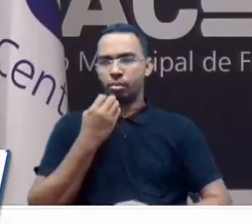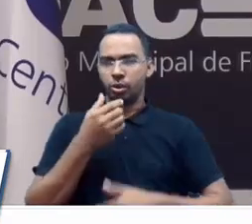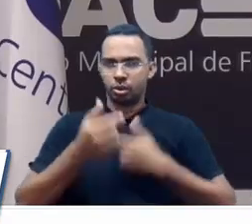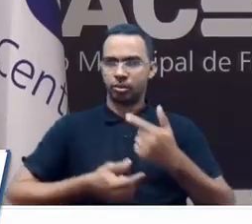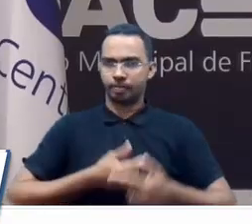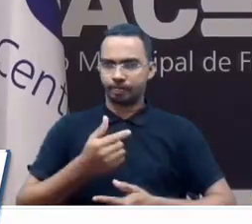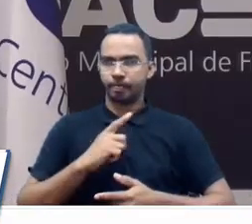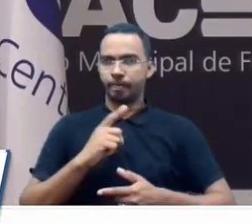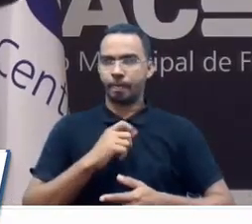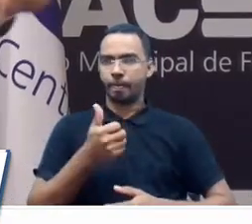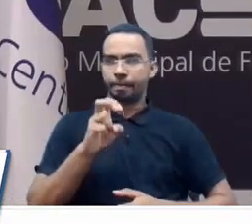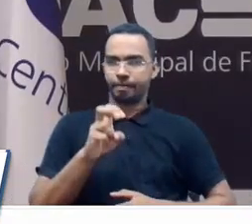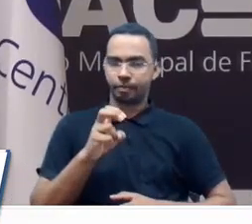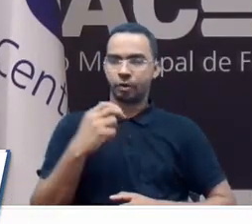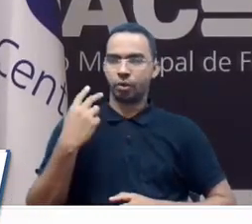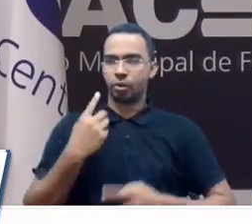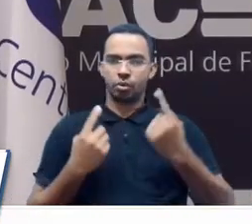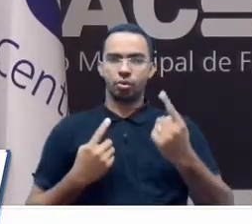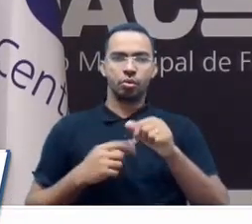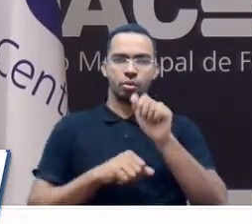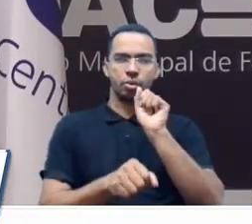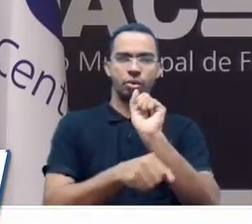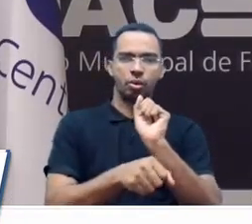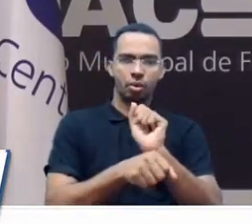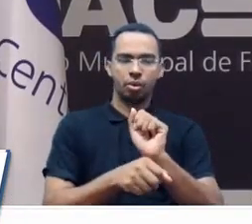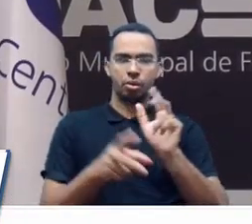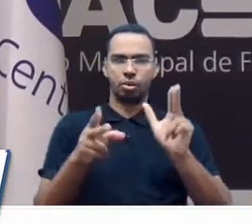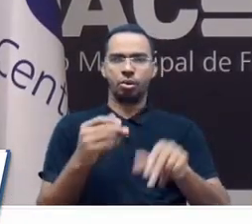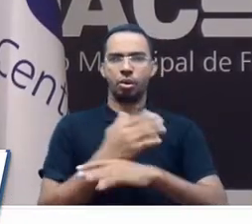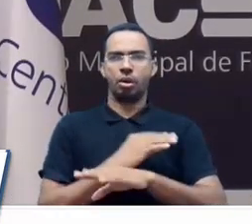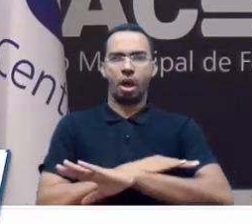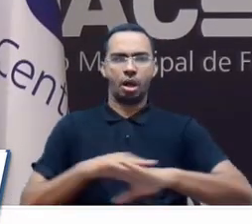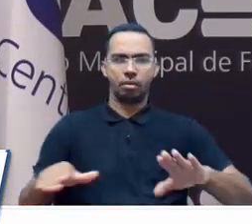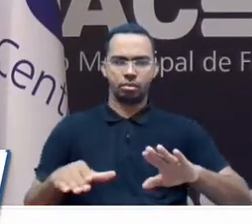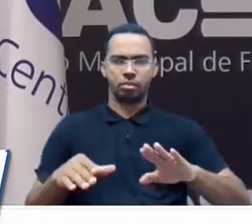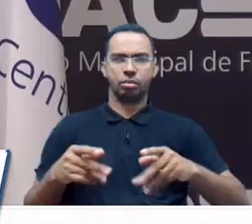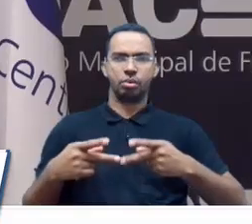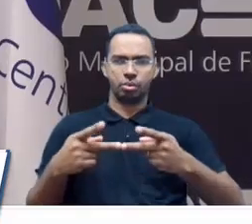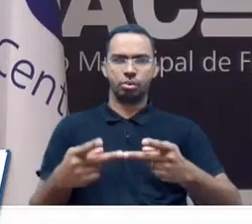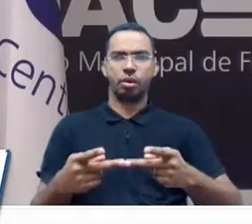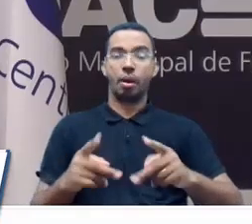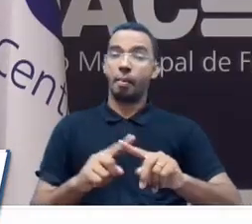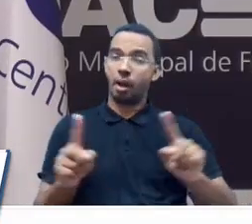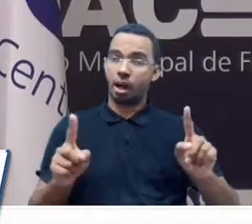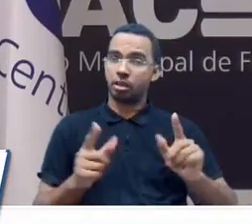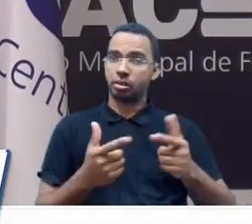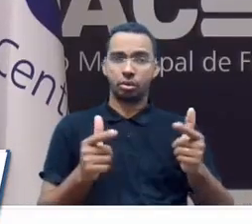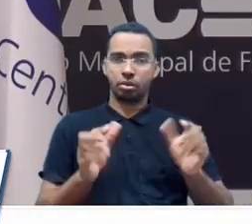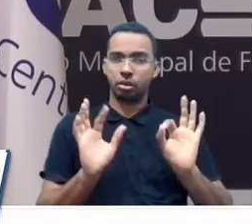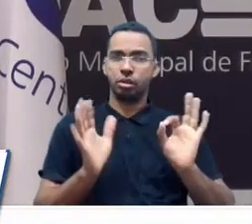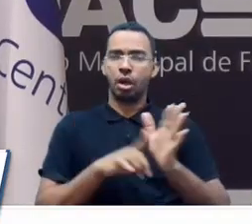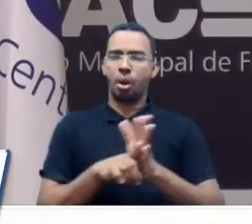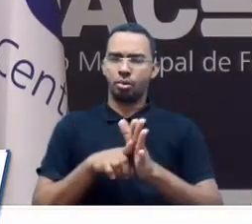15 vereadores e um assessor, cidades do tamanho de Franca, a gente aborta esse projeto. Mas não existe, tá? Eu já pesquisei. Eu